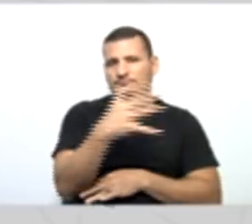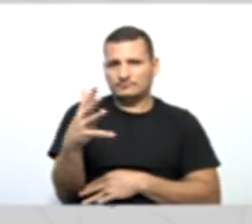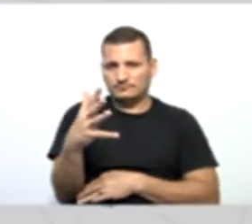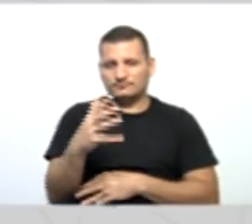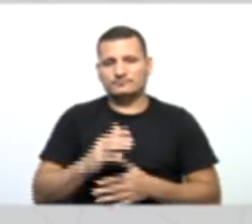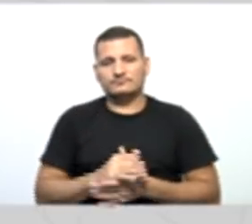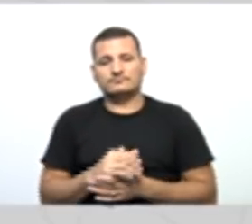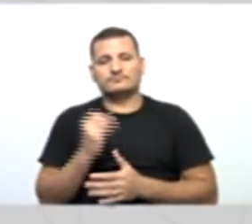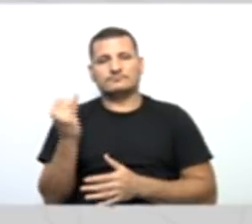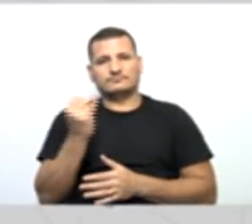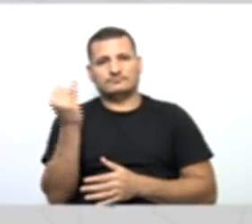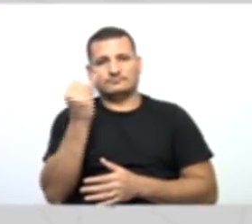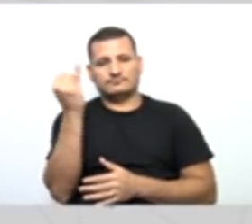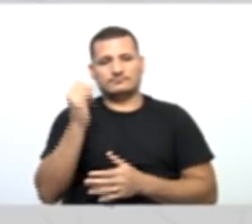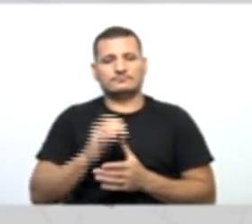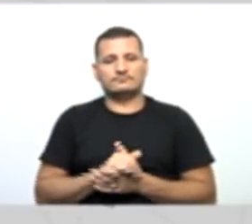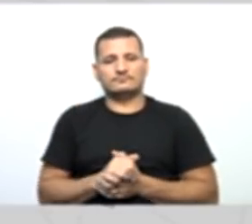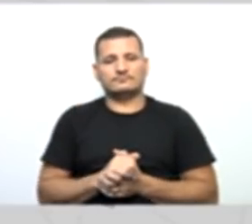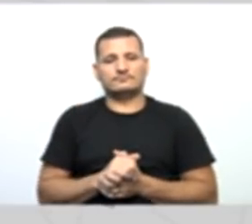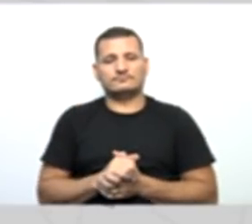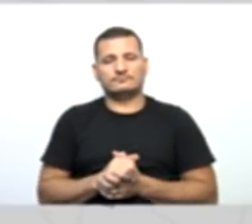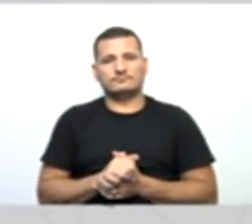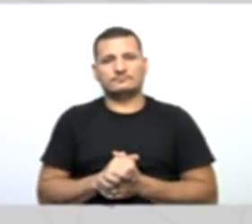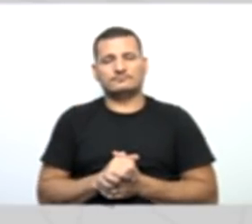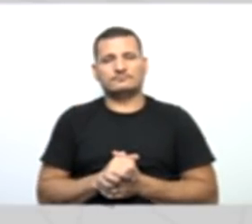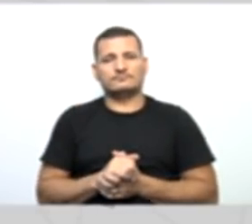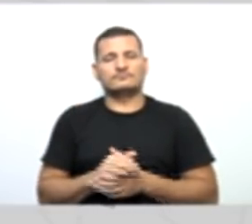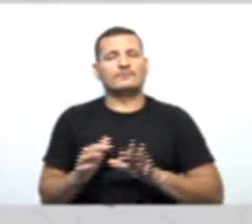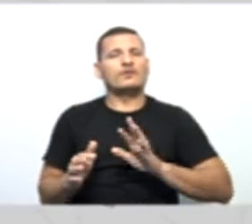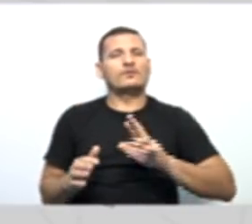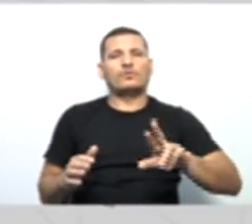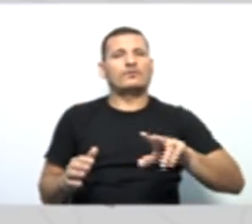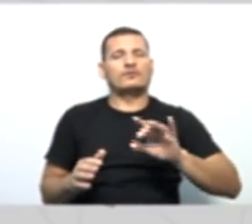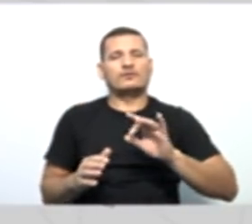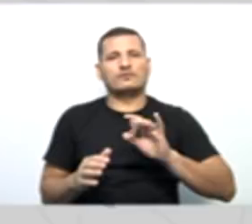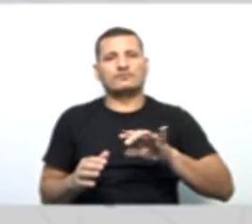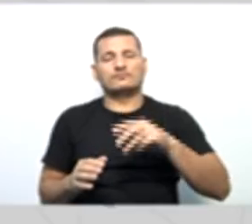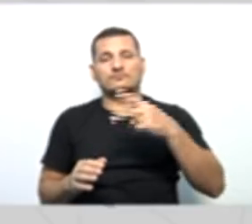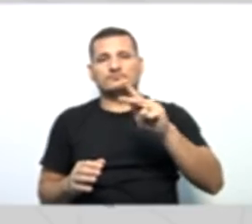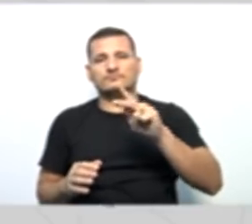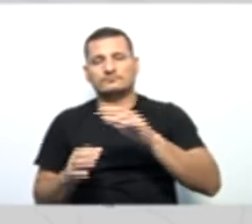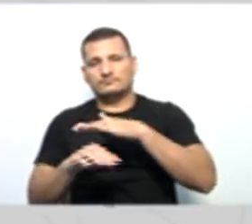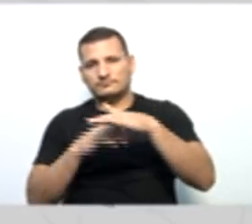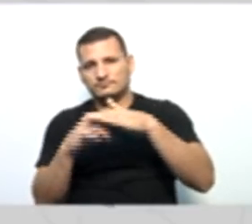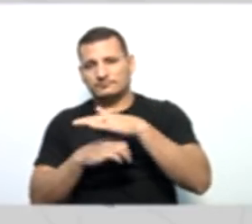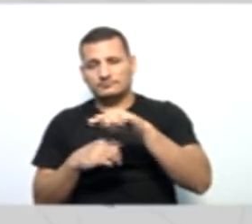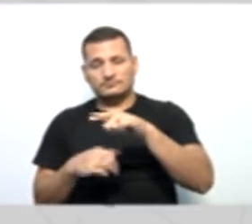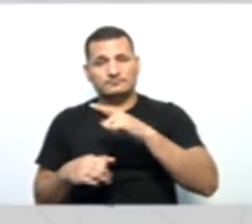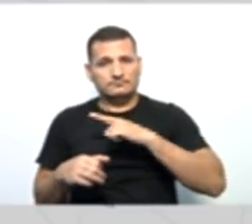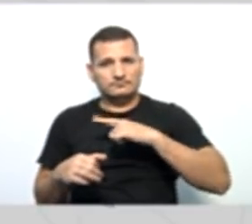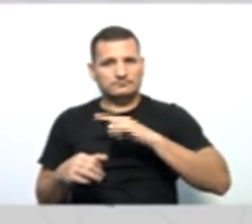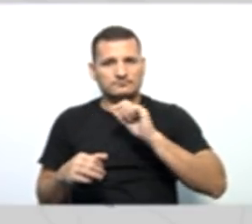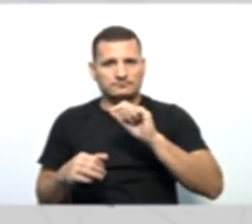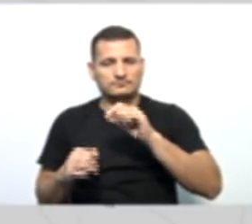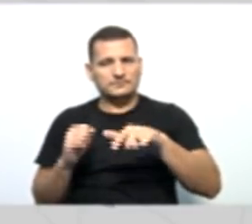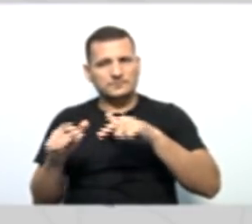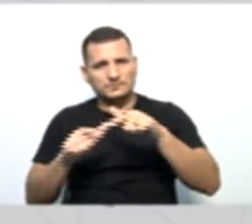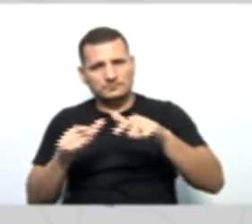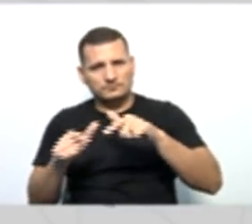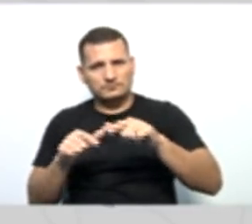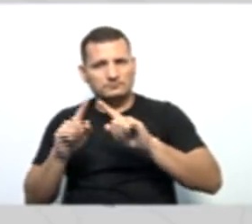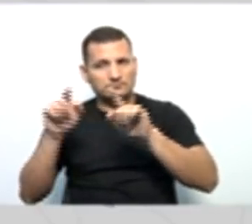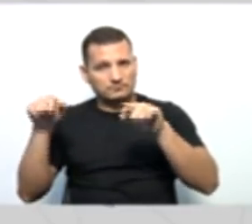ambiental. Muito importante. Então, não adianta só você verificar se a tua empresa tem condições de trabalho para